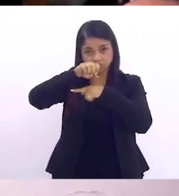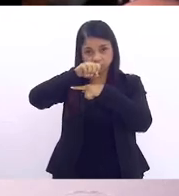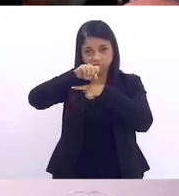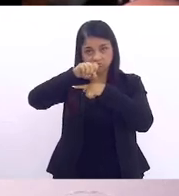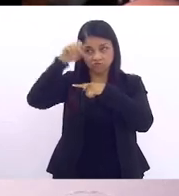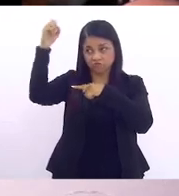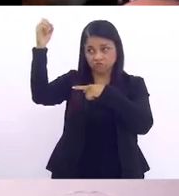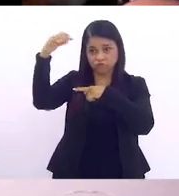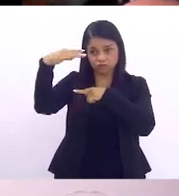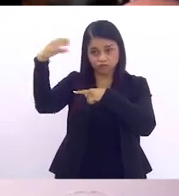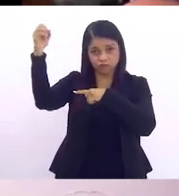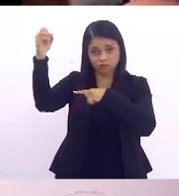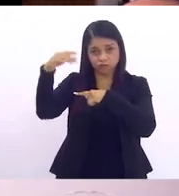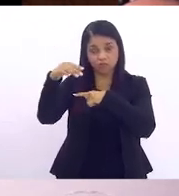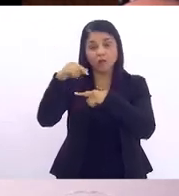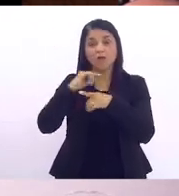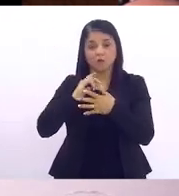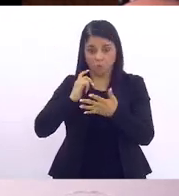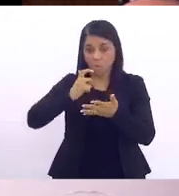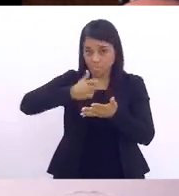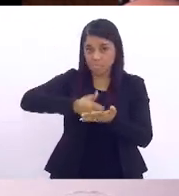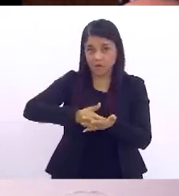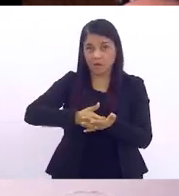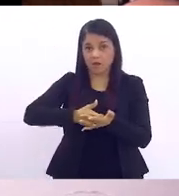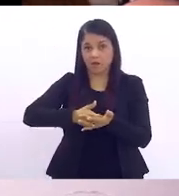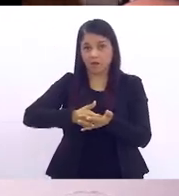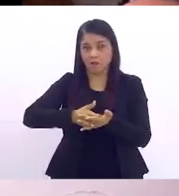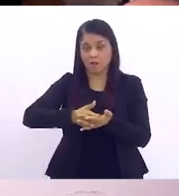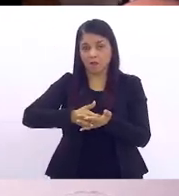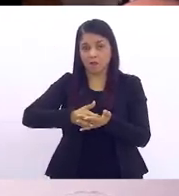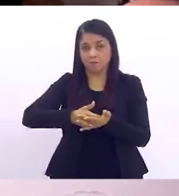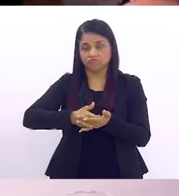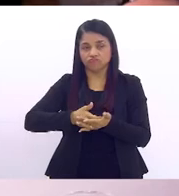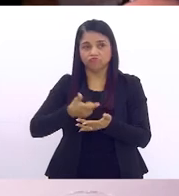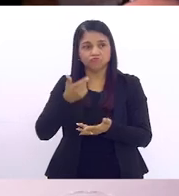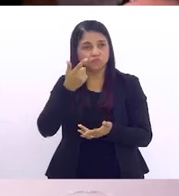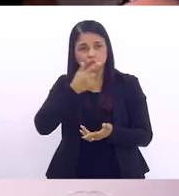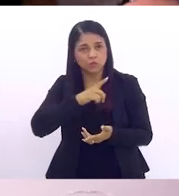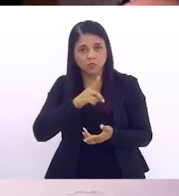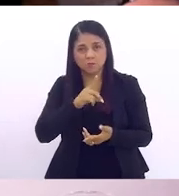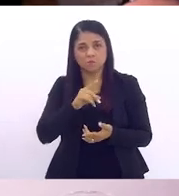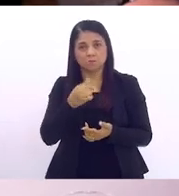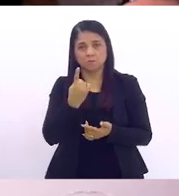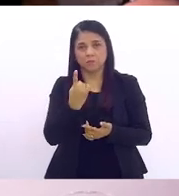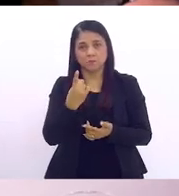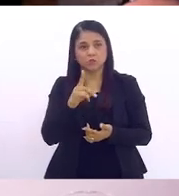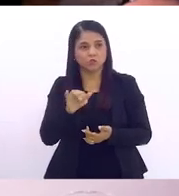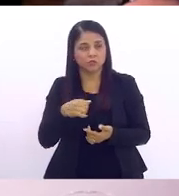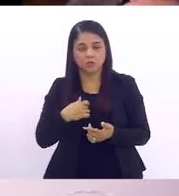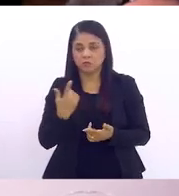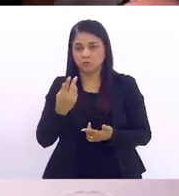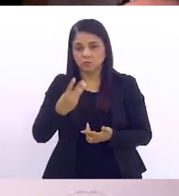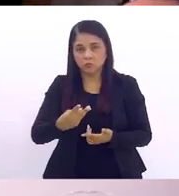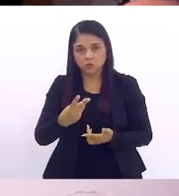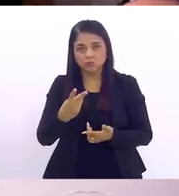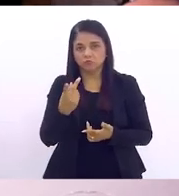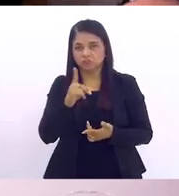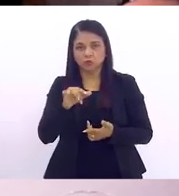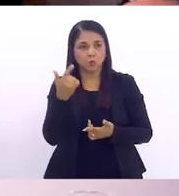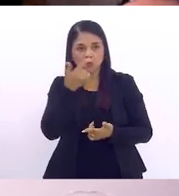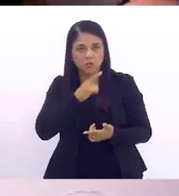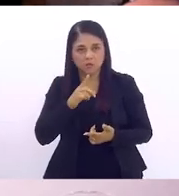sei lá no final do destino vou pagar aí não consegue no primeiro dia não consegue no segundo não consegue no